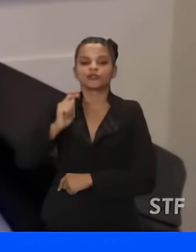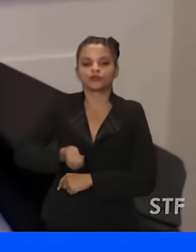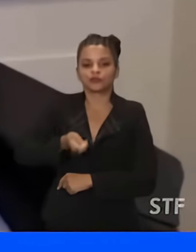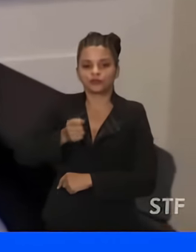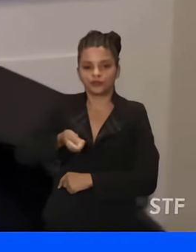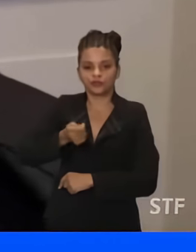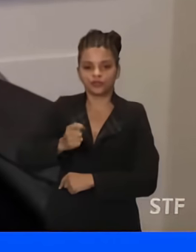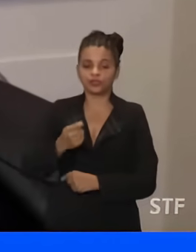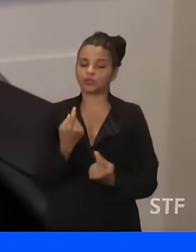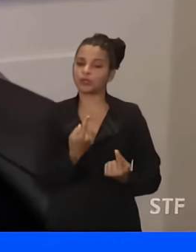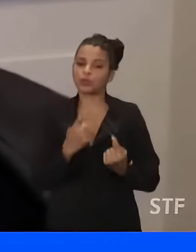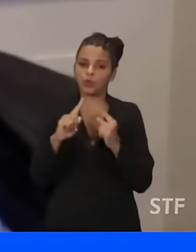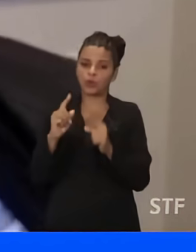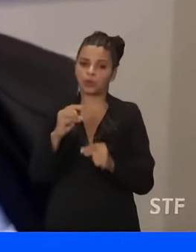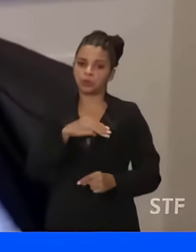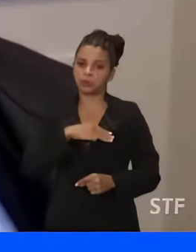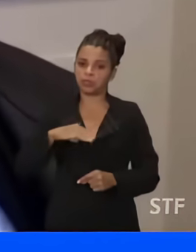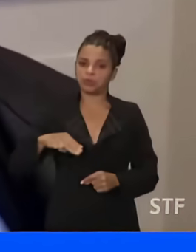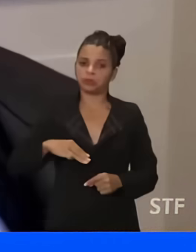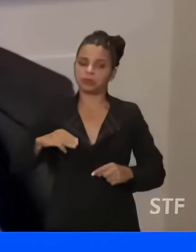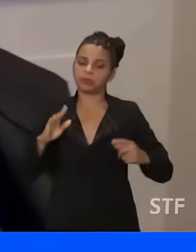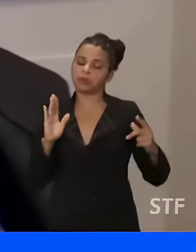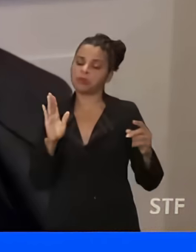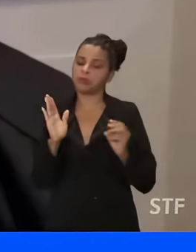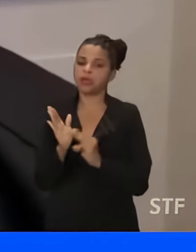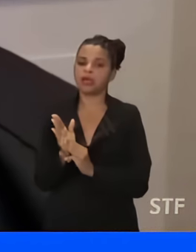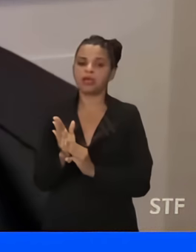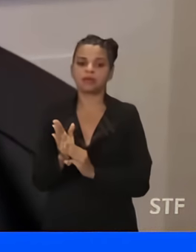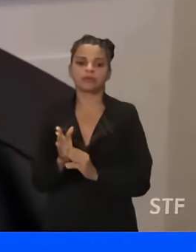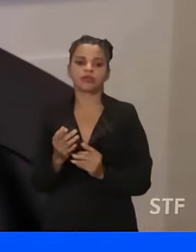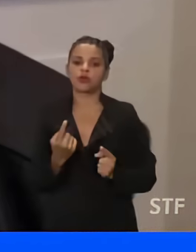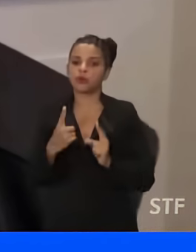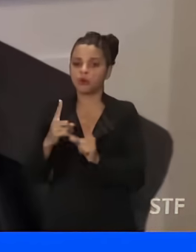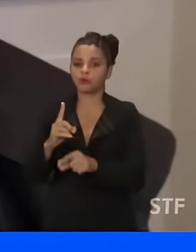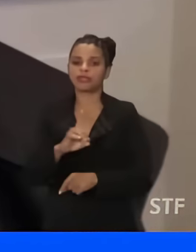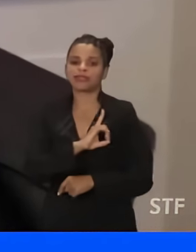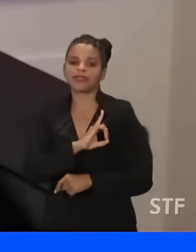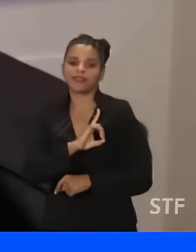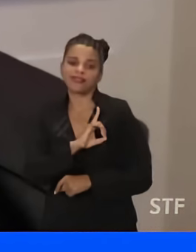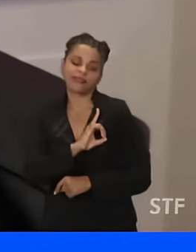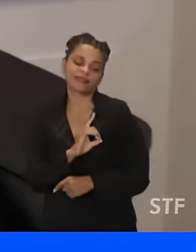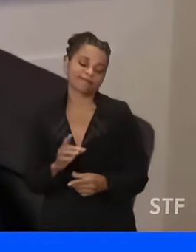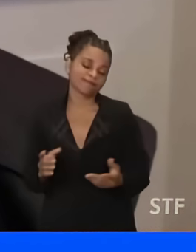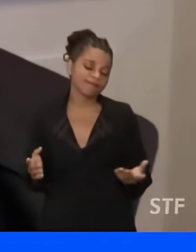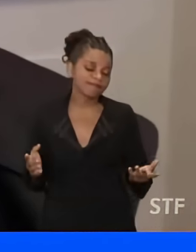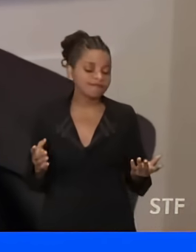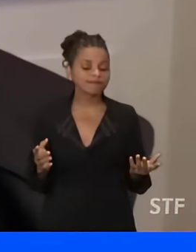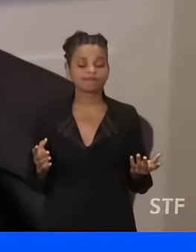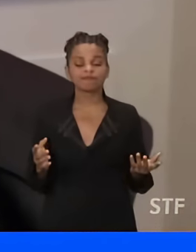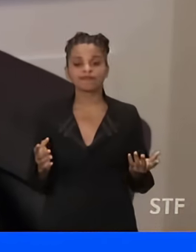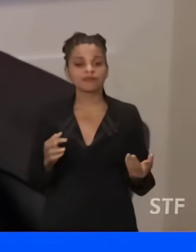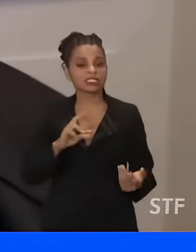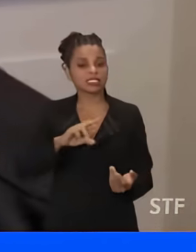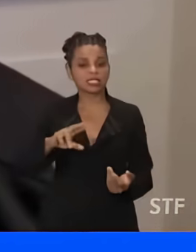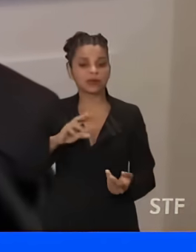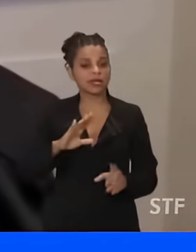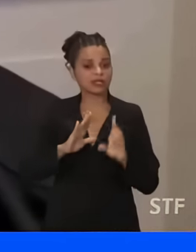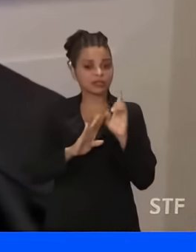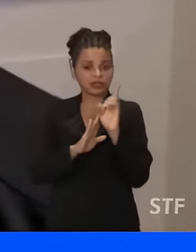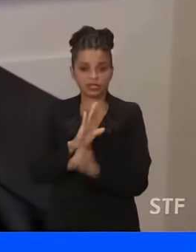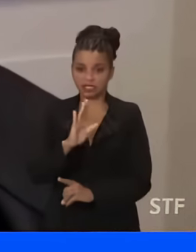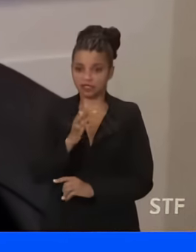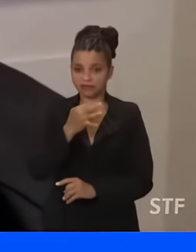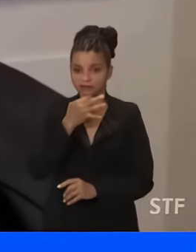Ministério Público, contra delegados. Isso não é de forma alguma direito de manifestação, isso não é de